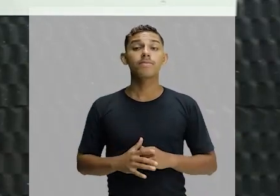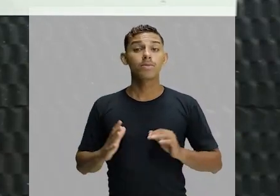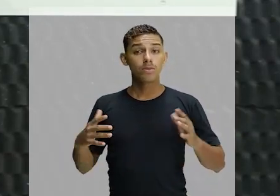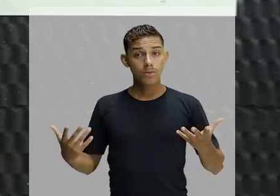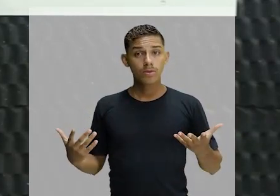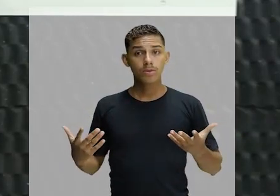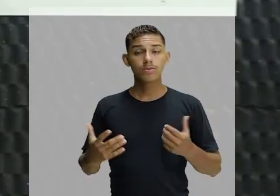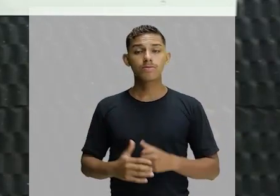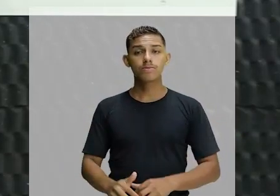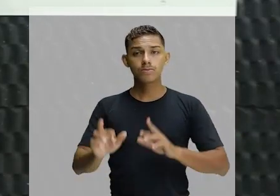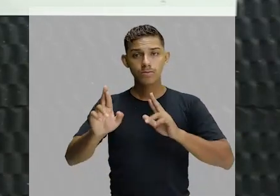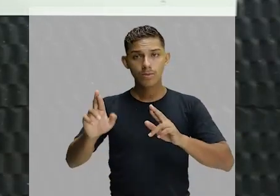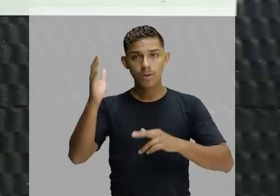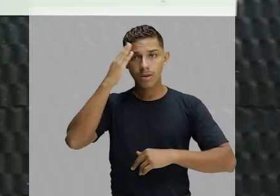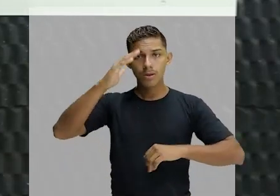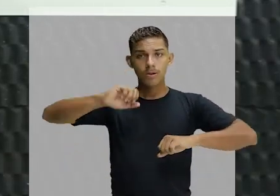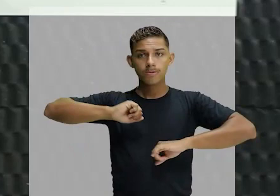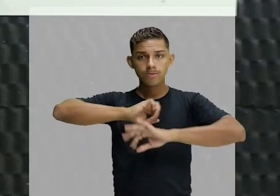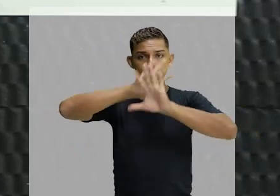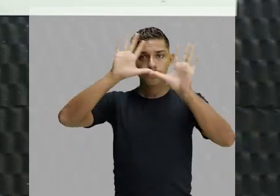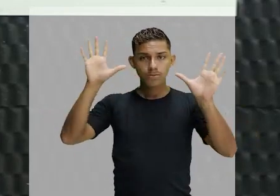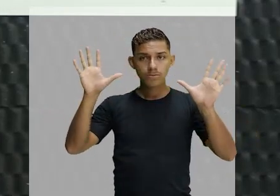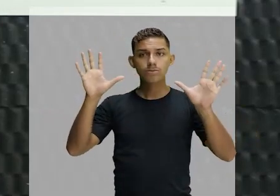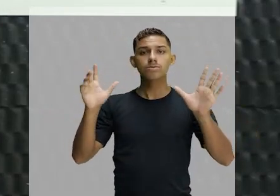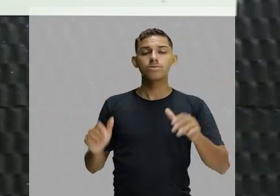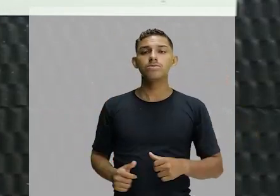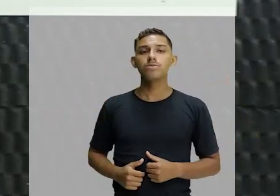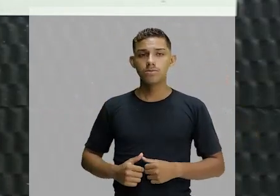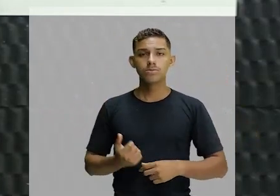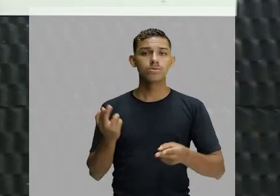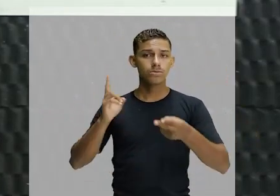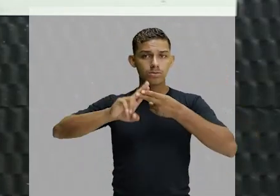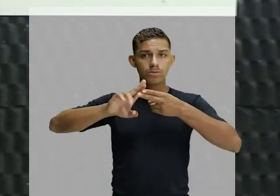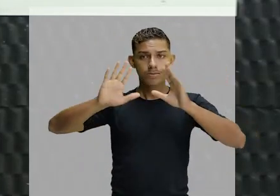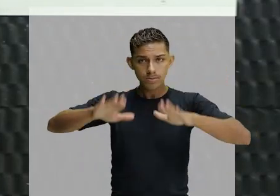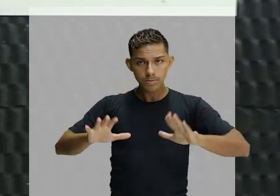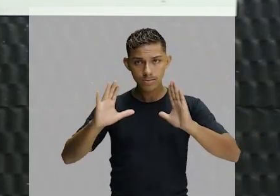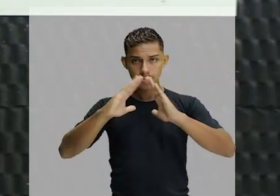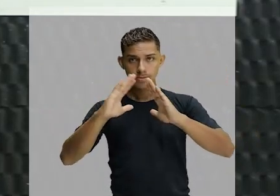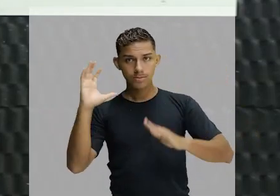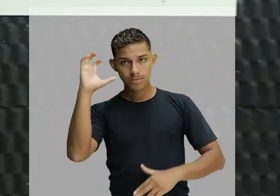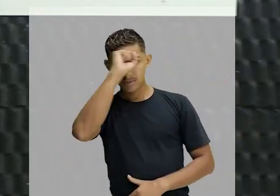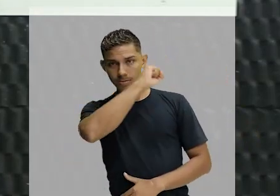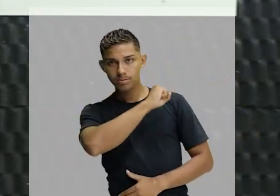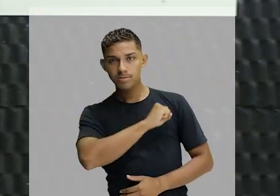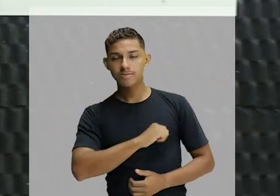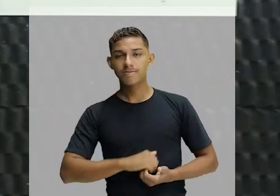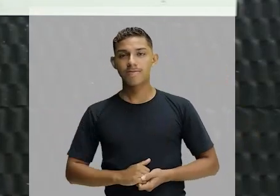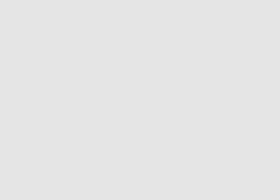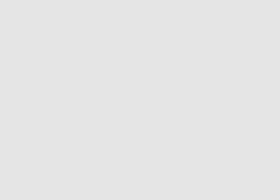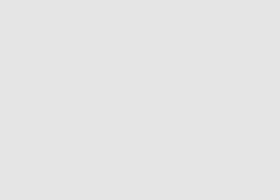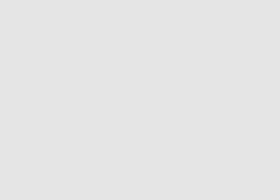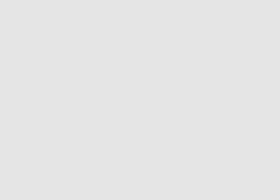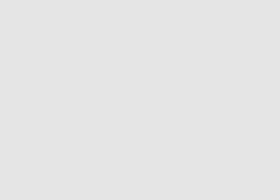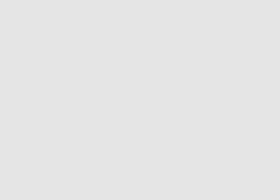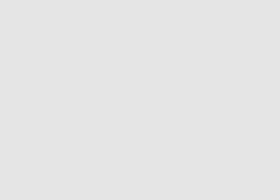Então, espero que tenha entendido, espero que tenha ajudado. Já sabe, né? Hashtag fica em casa aprendendo.